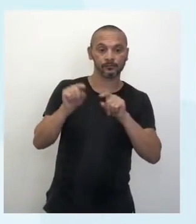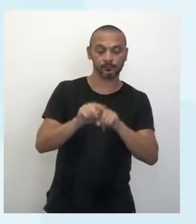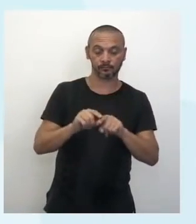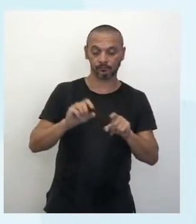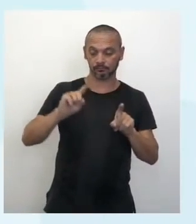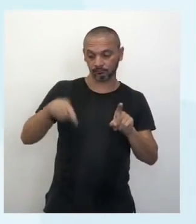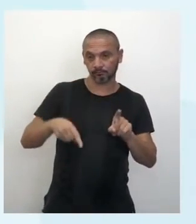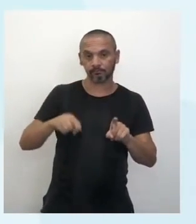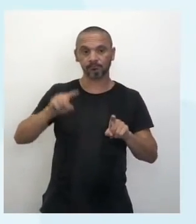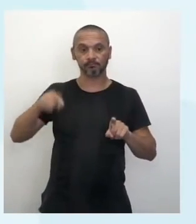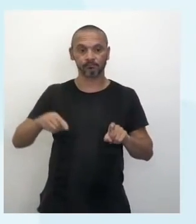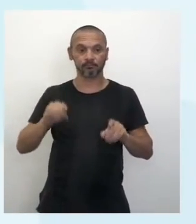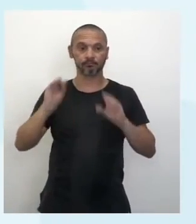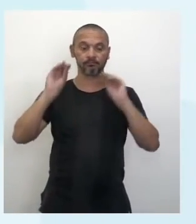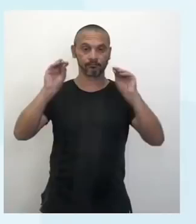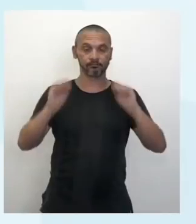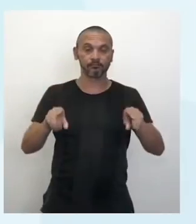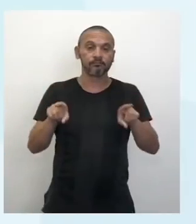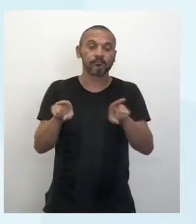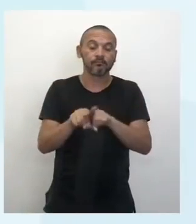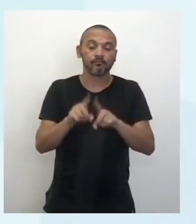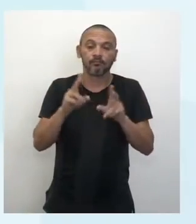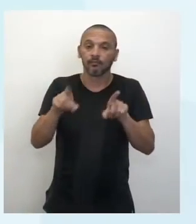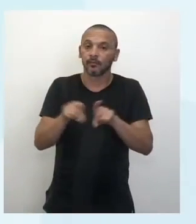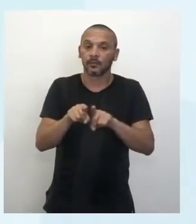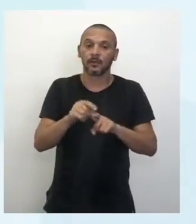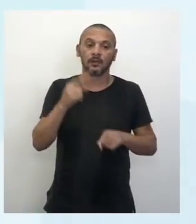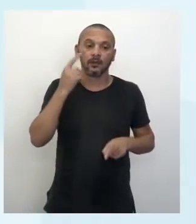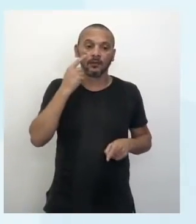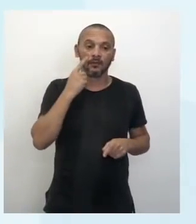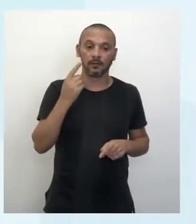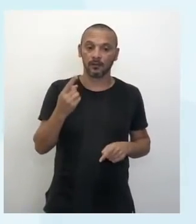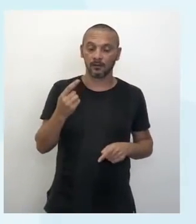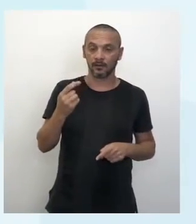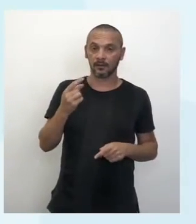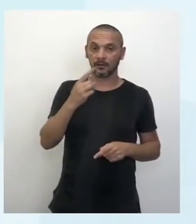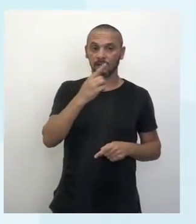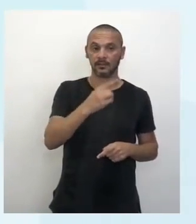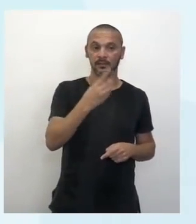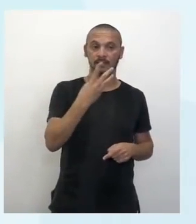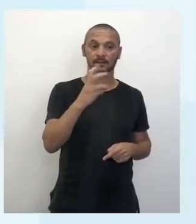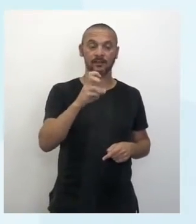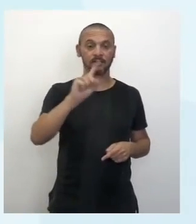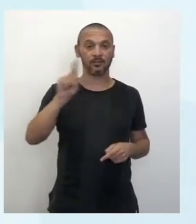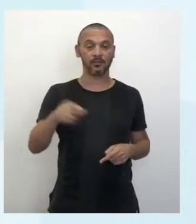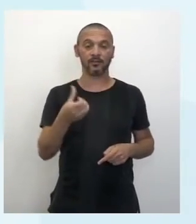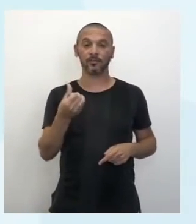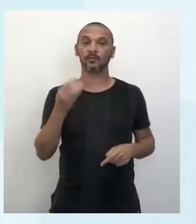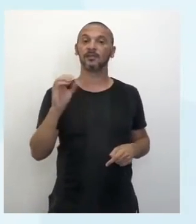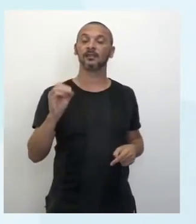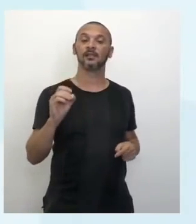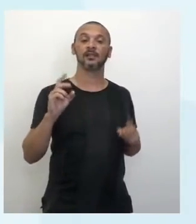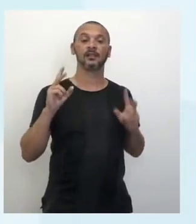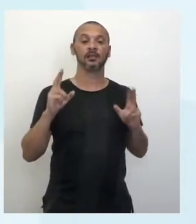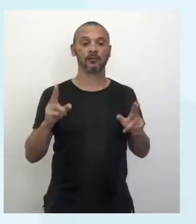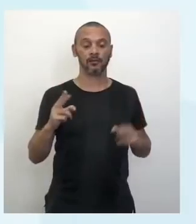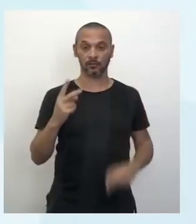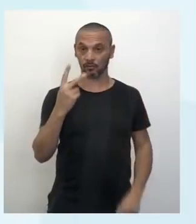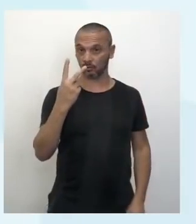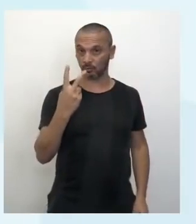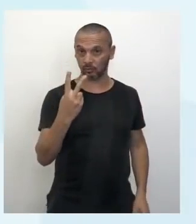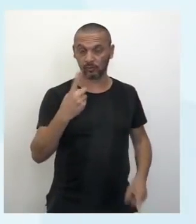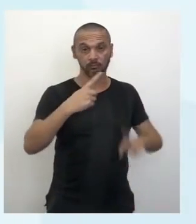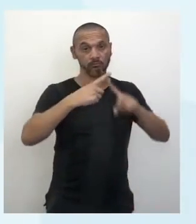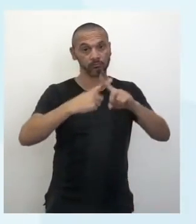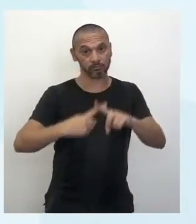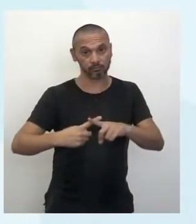casas decimais, não é isso? Ó, vou fazer aqui. E aí vai ficar 135 dividido por 60. Dá 2 vezes,